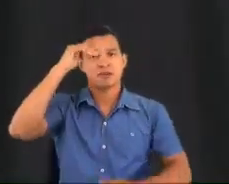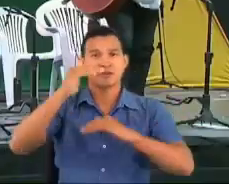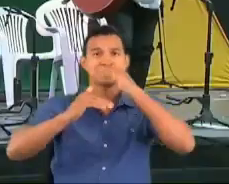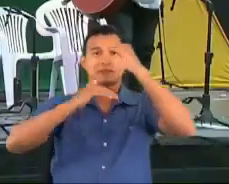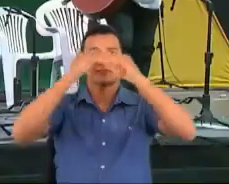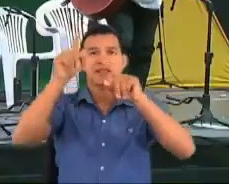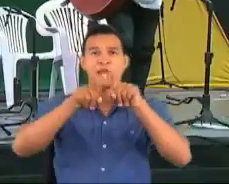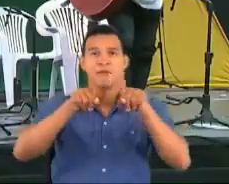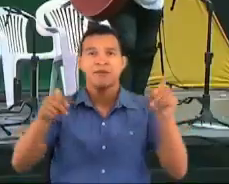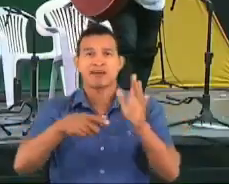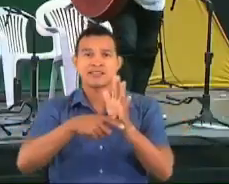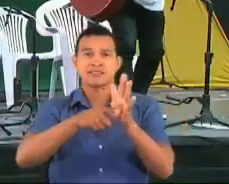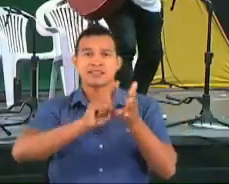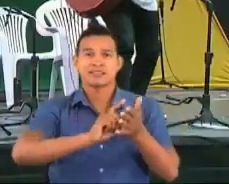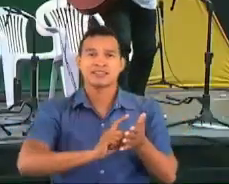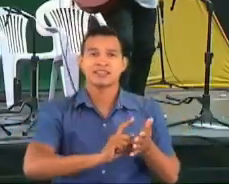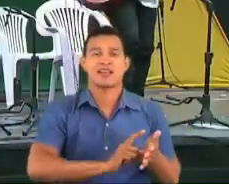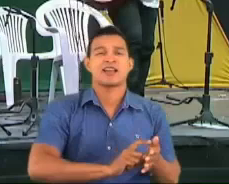descendo.